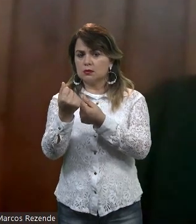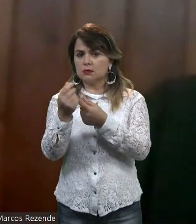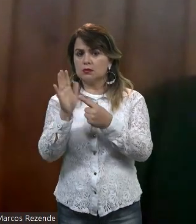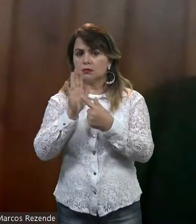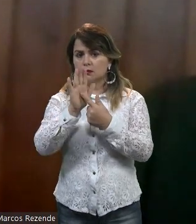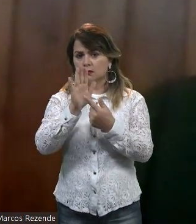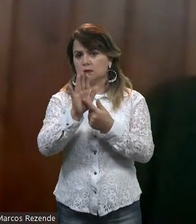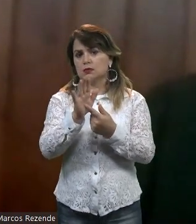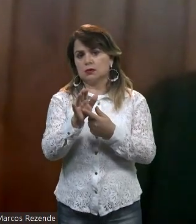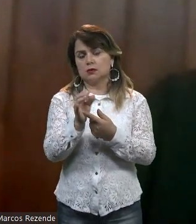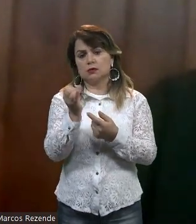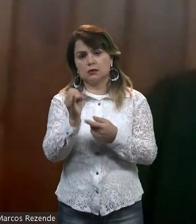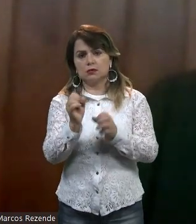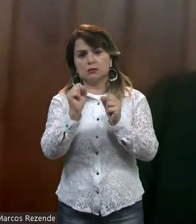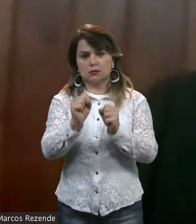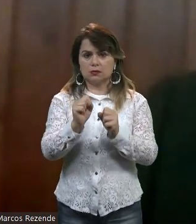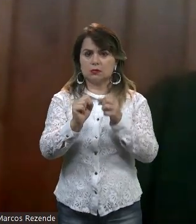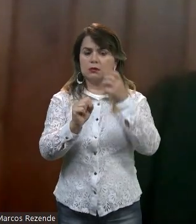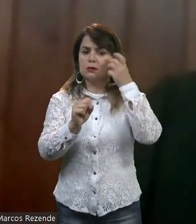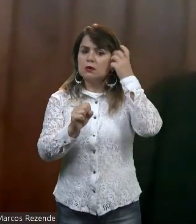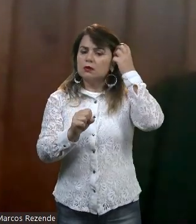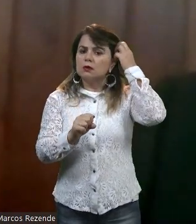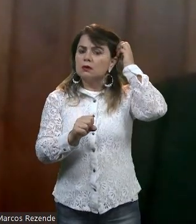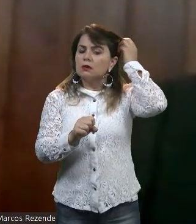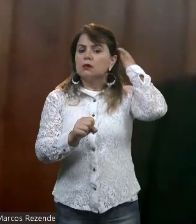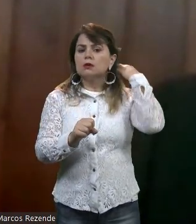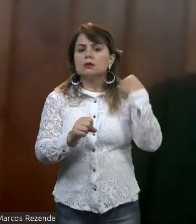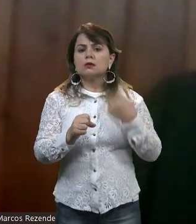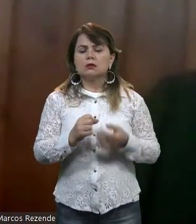que, aliás,